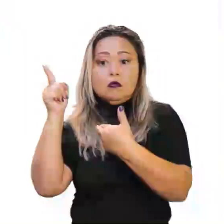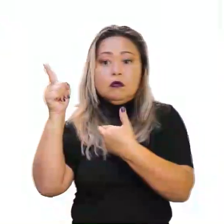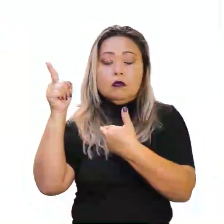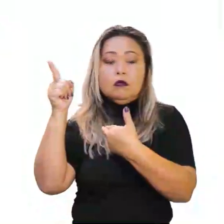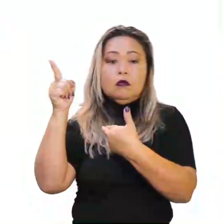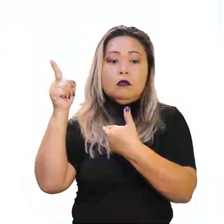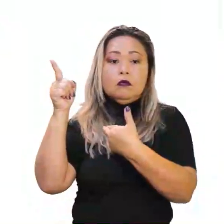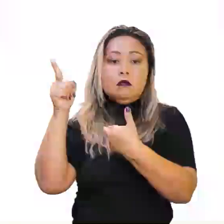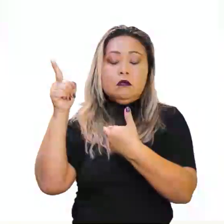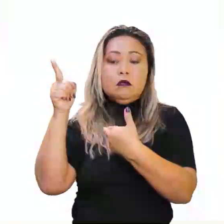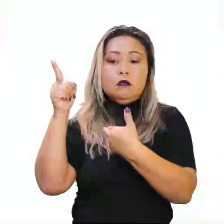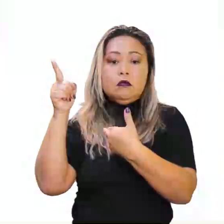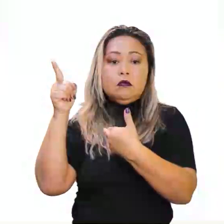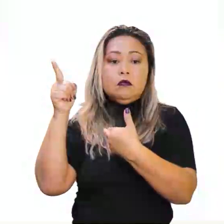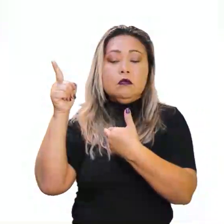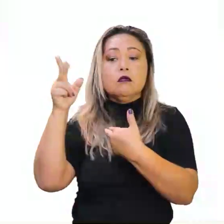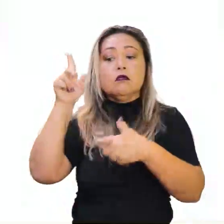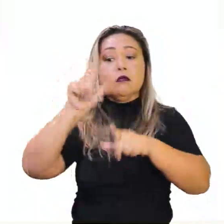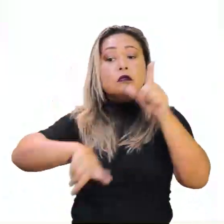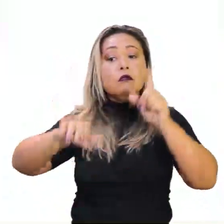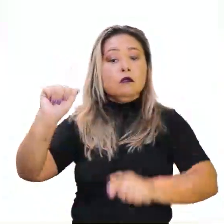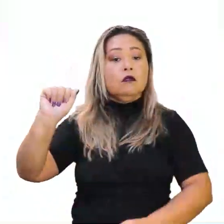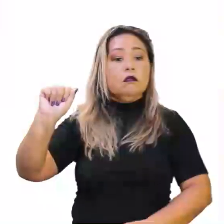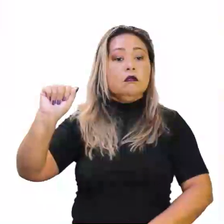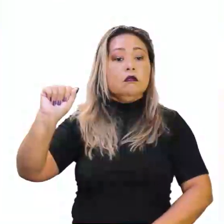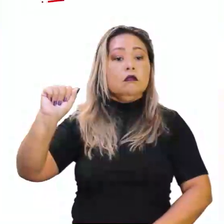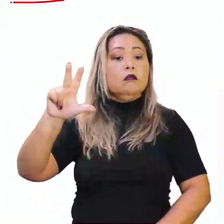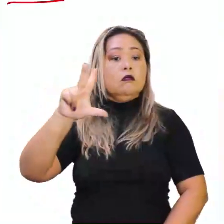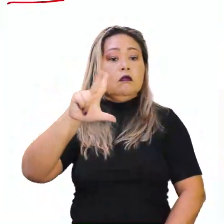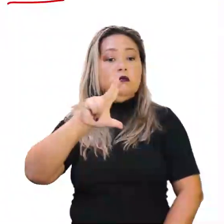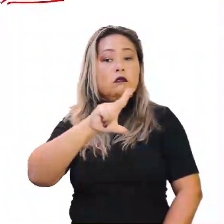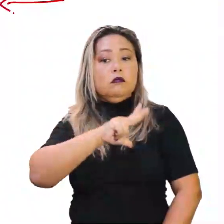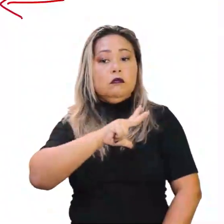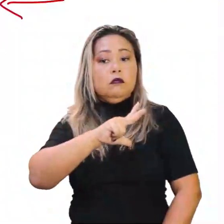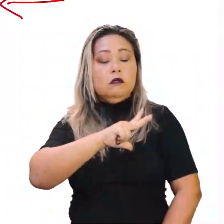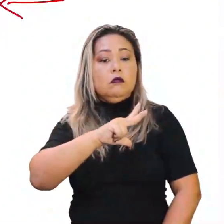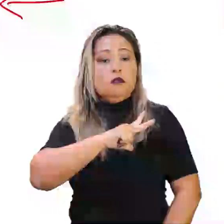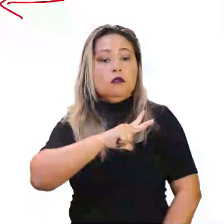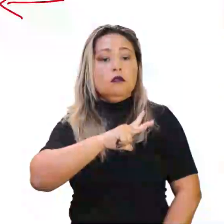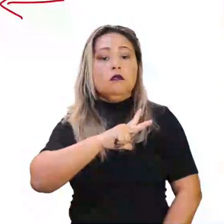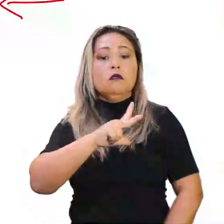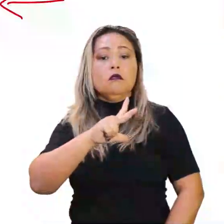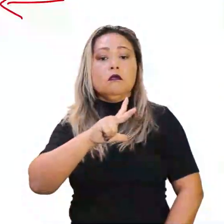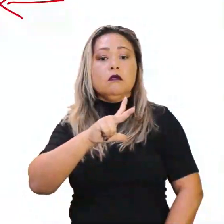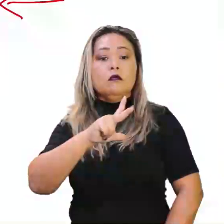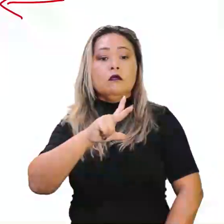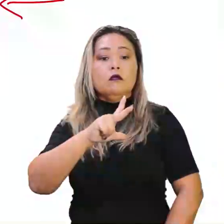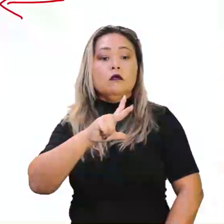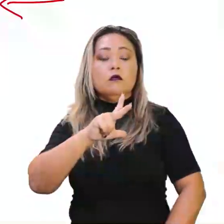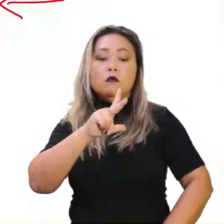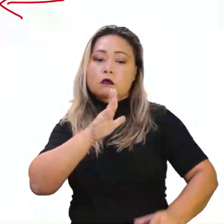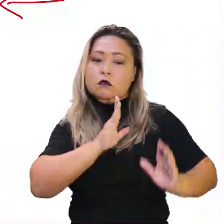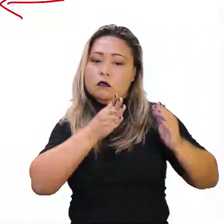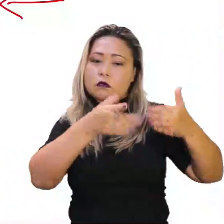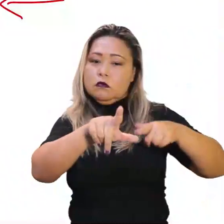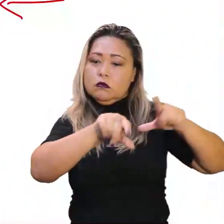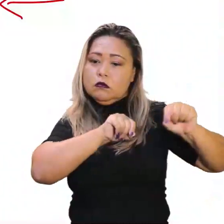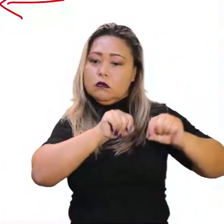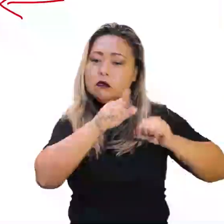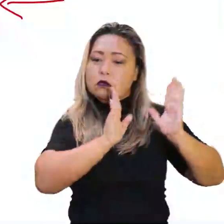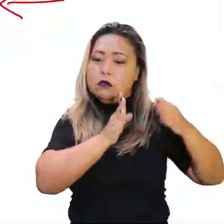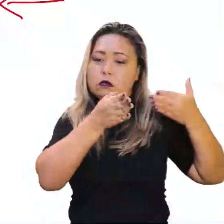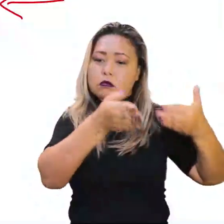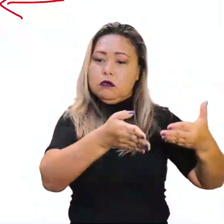questão. Está correto letra A. Então, eles criam, né, seus adornos, enfeitam seus